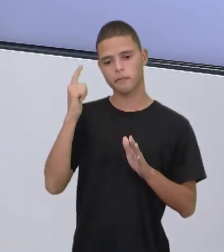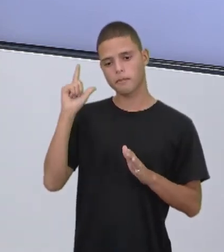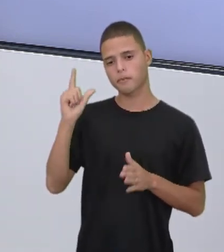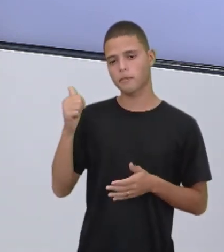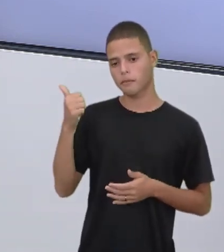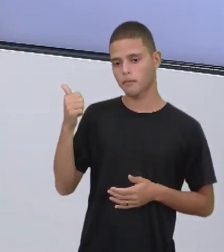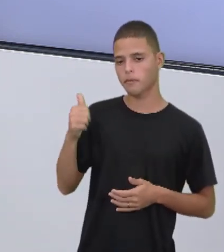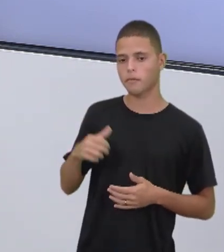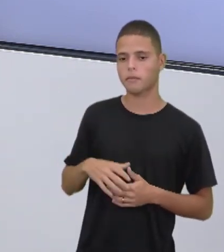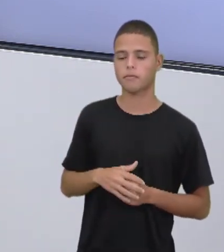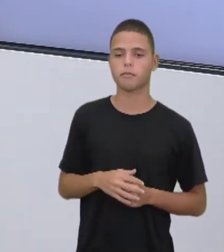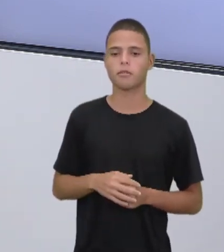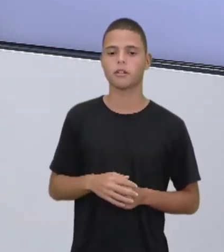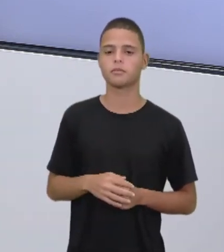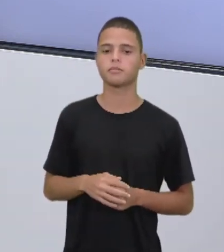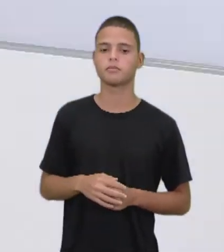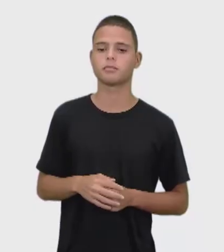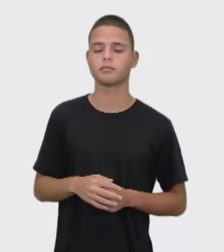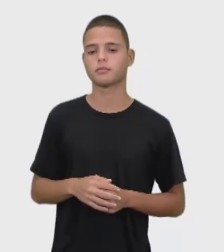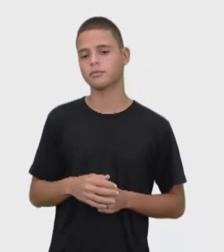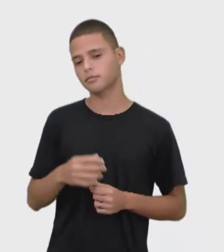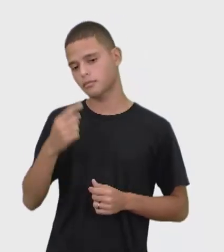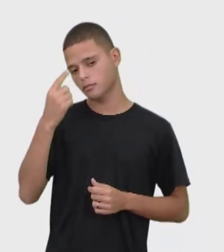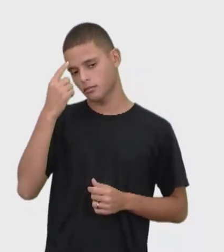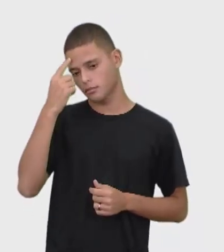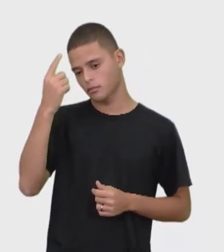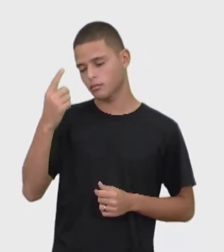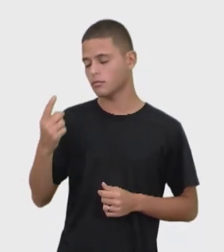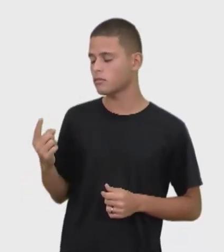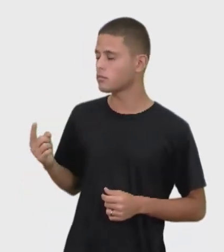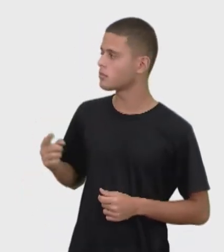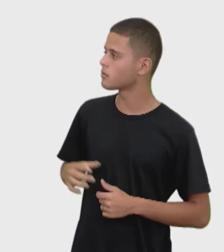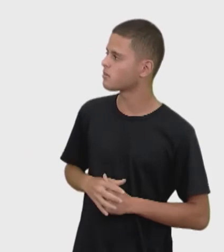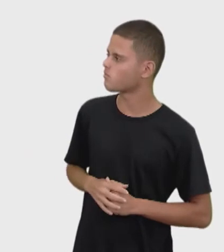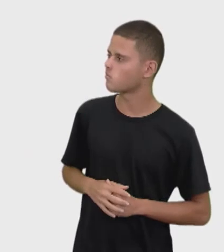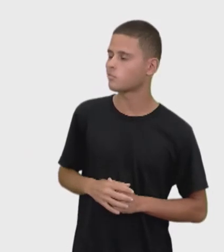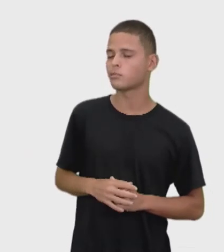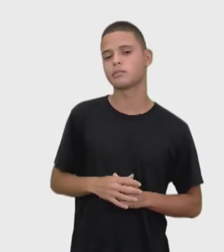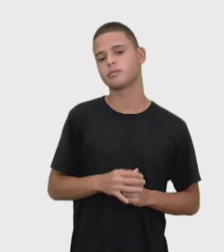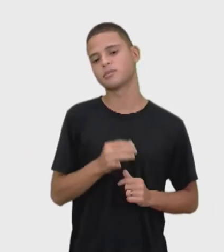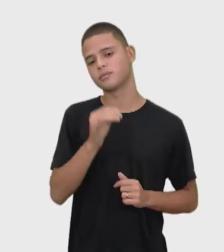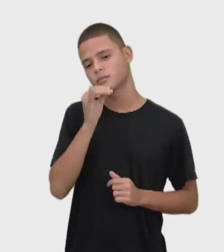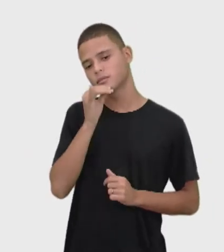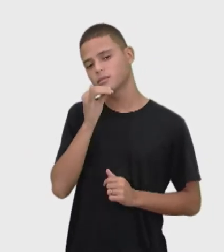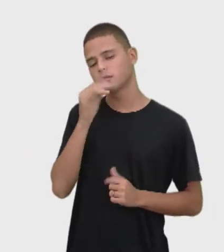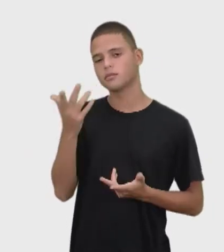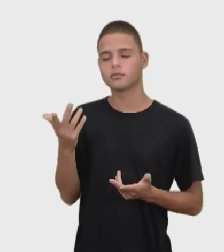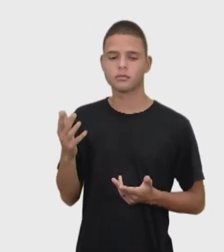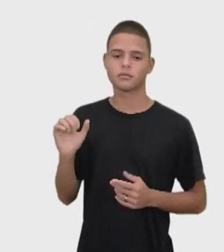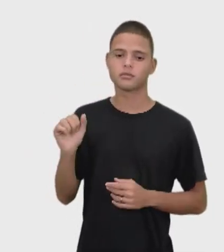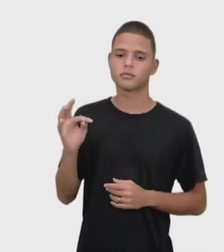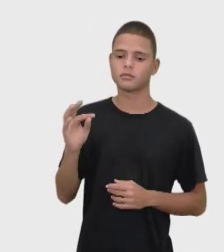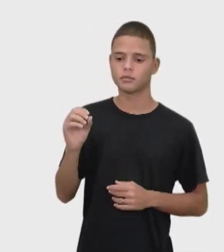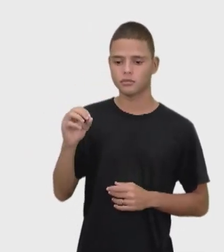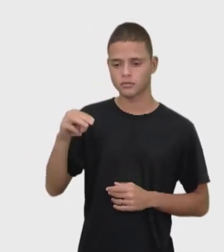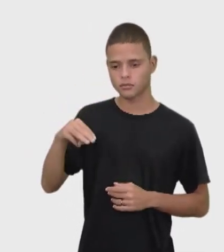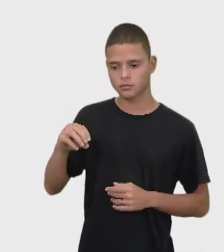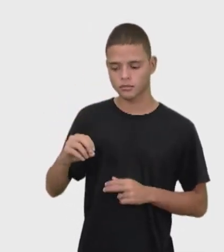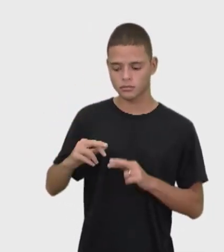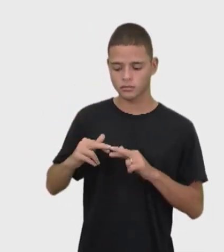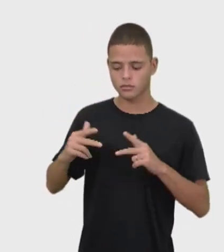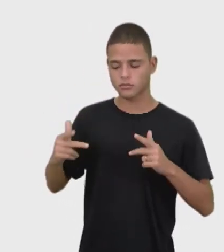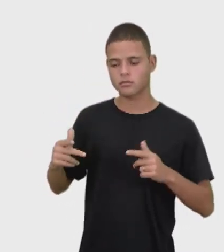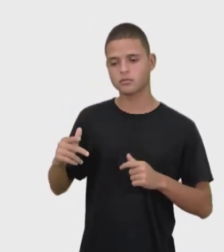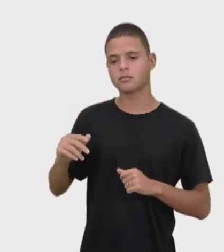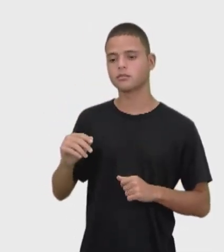aqui temos tempo, ó. Então, vamos pensar o seguinte, ó. Vou falar do átomo de hidrogênio, que é o primeiro